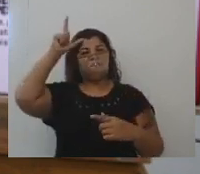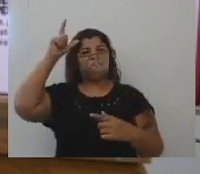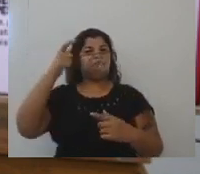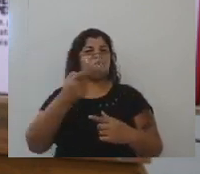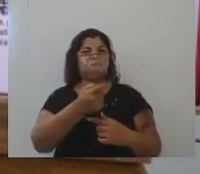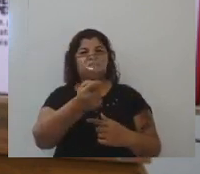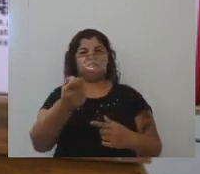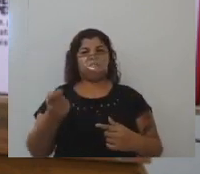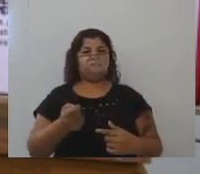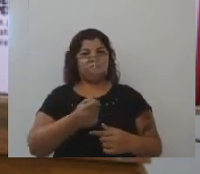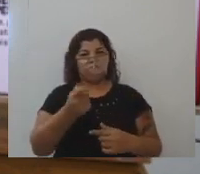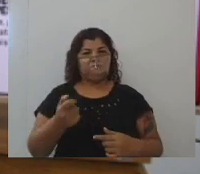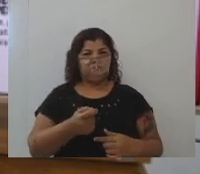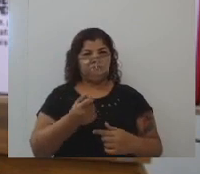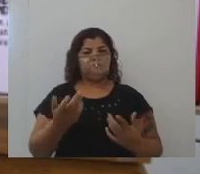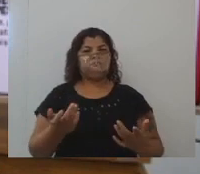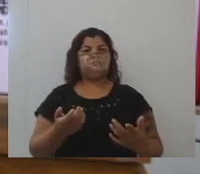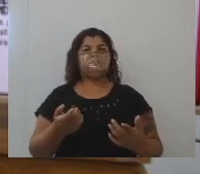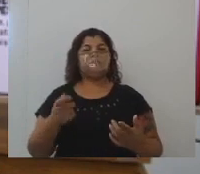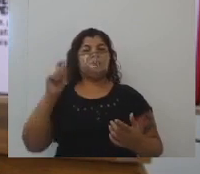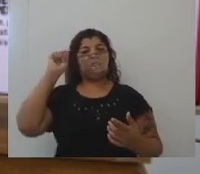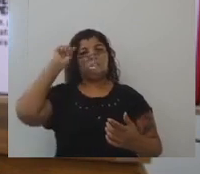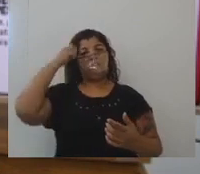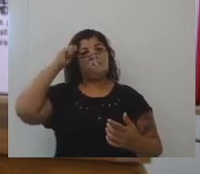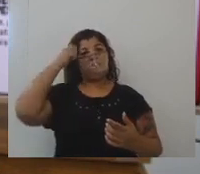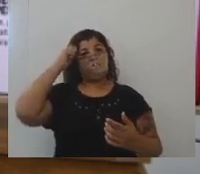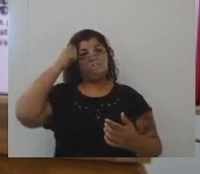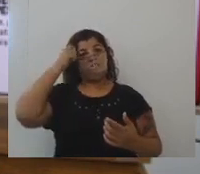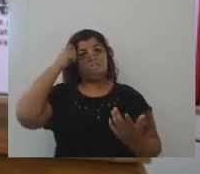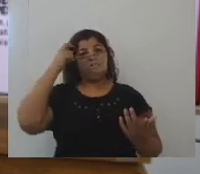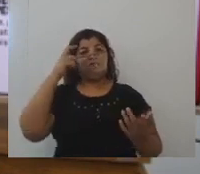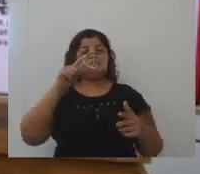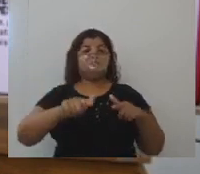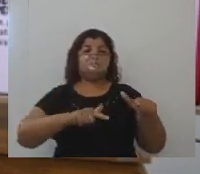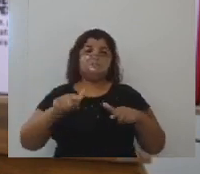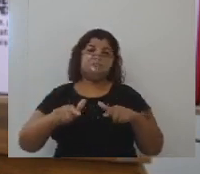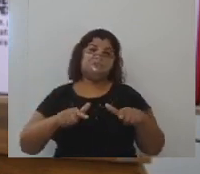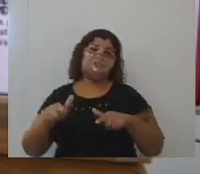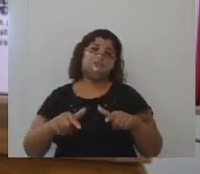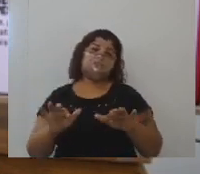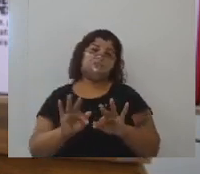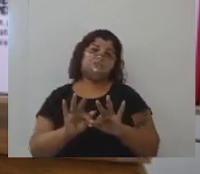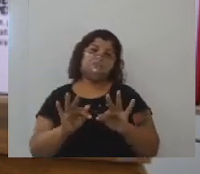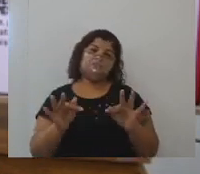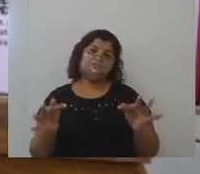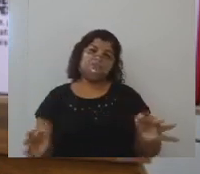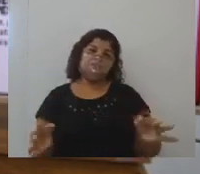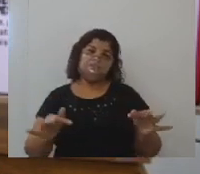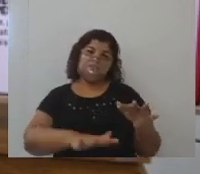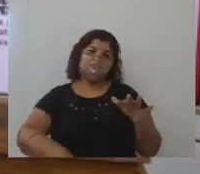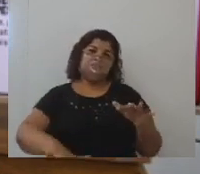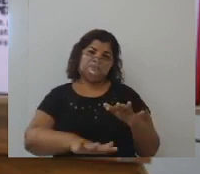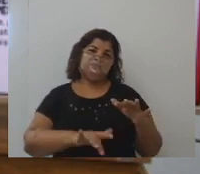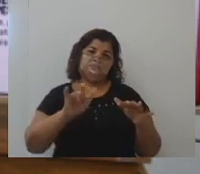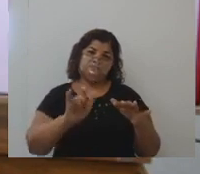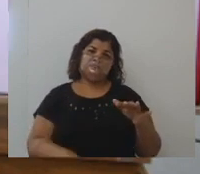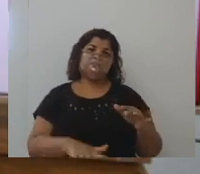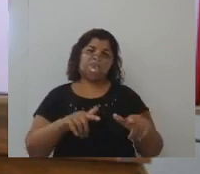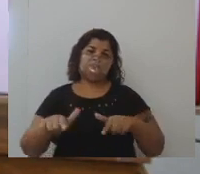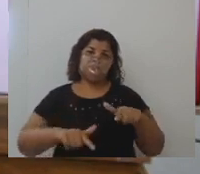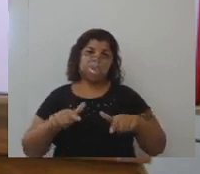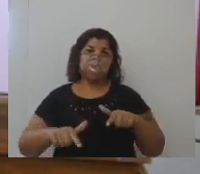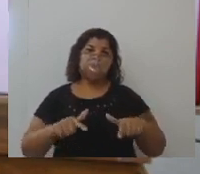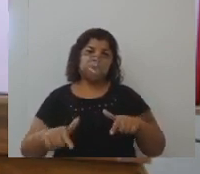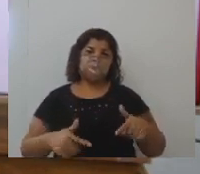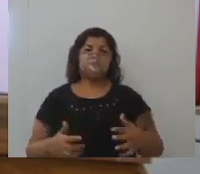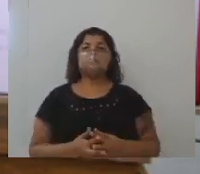certo? Então resta à pessoa negra do Brasil trabalhos que a gente vai voltar a chamar de subemprego, certo?